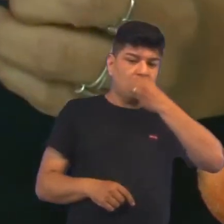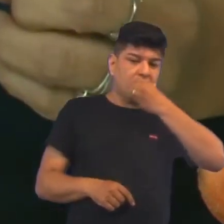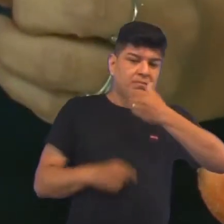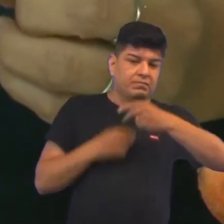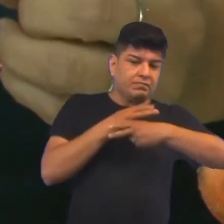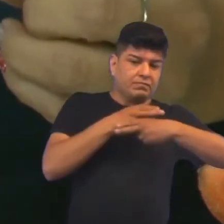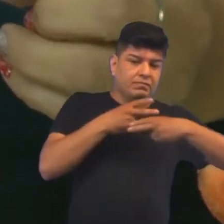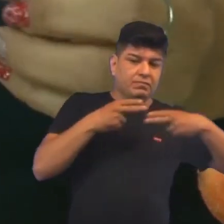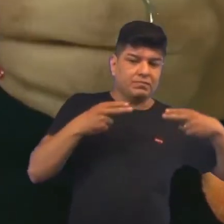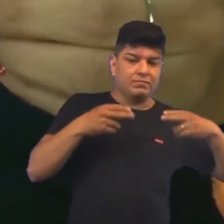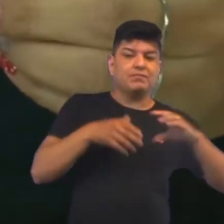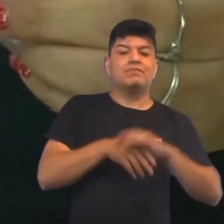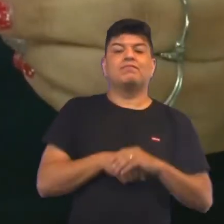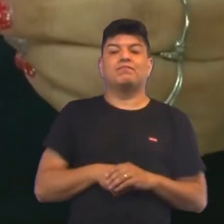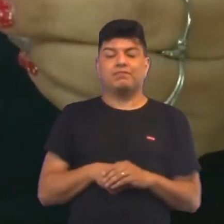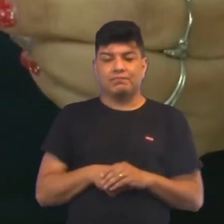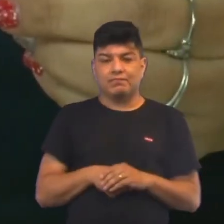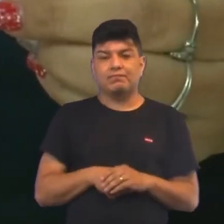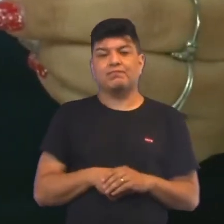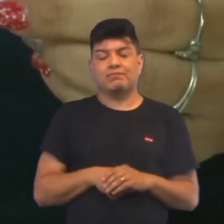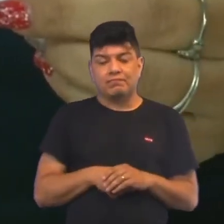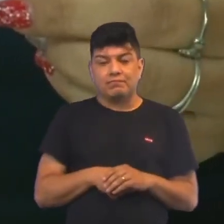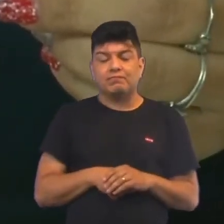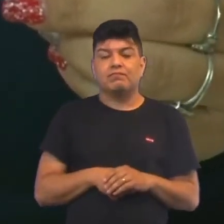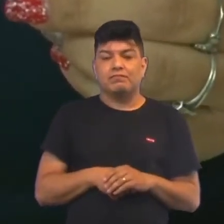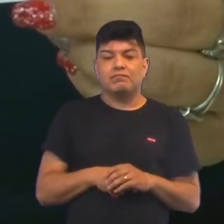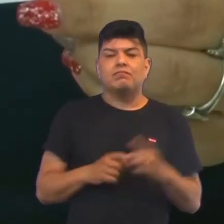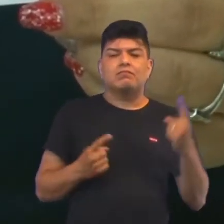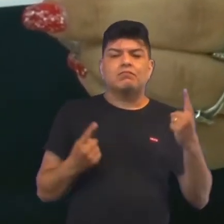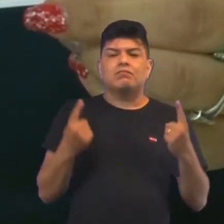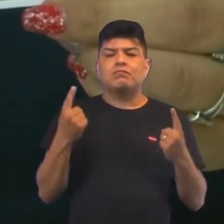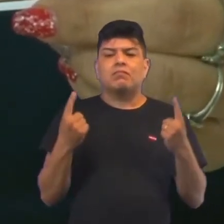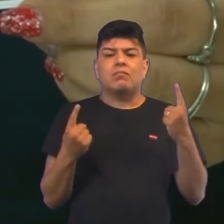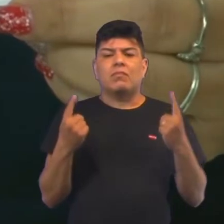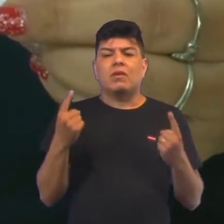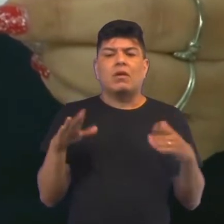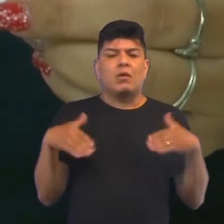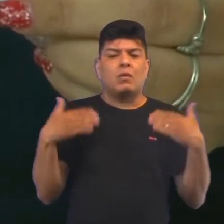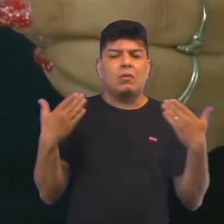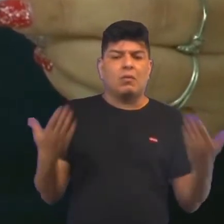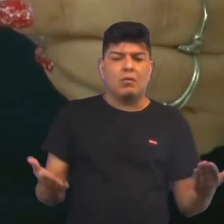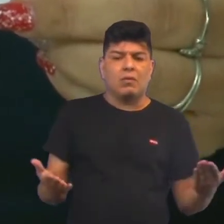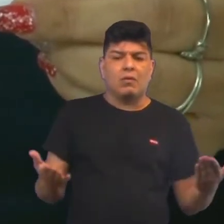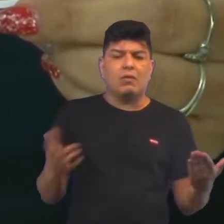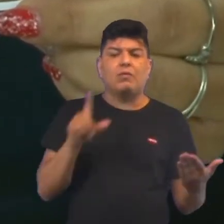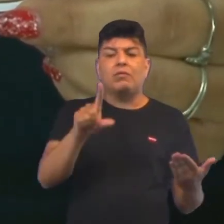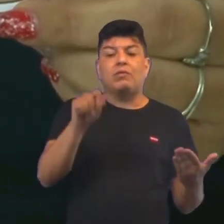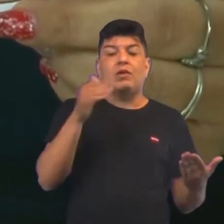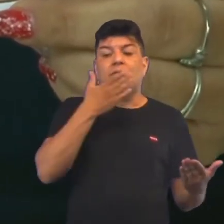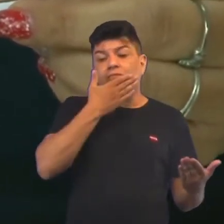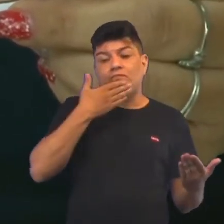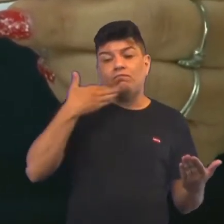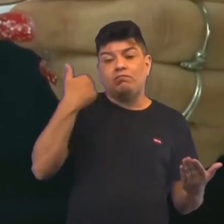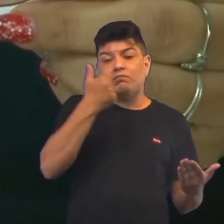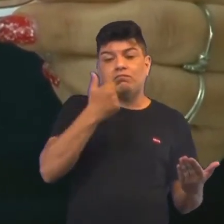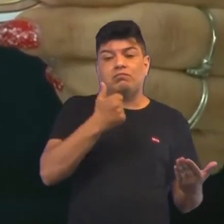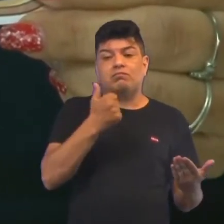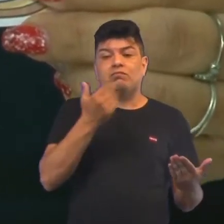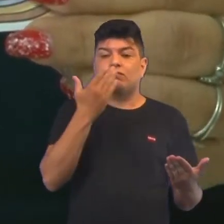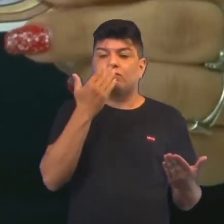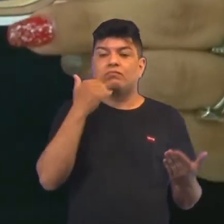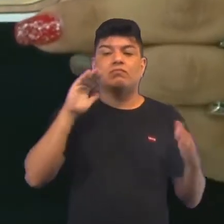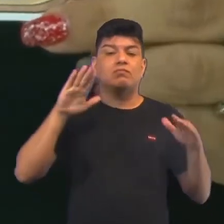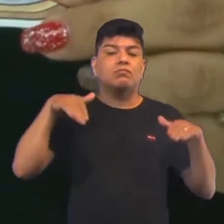Frutas. Isso mesmo, escolheu frutas. Qual das duas crianças, então, escolheu uma alimentação